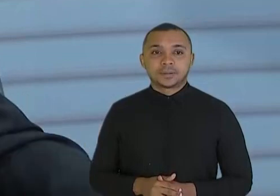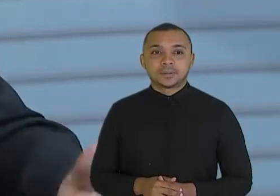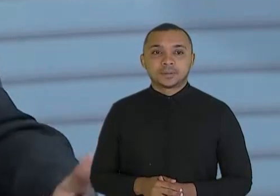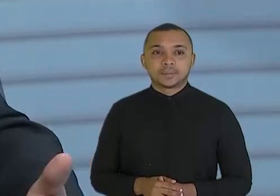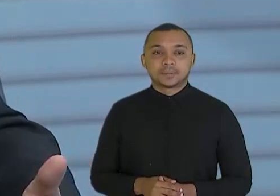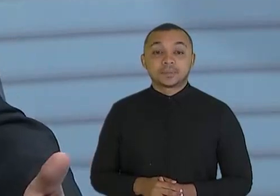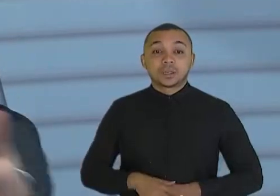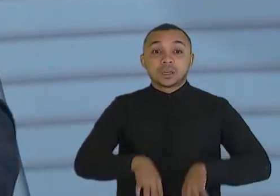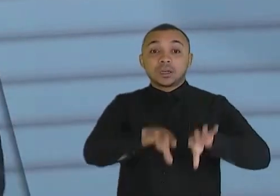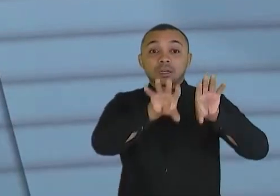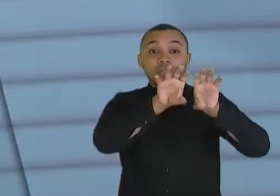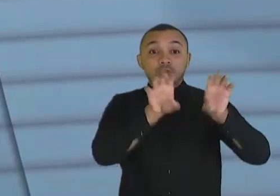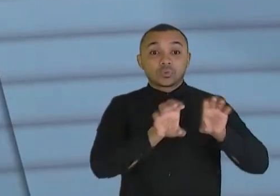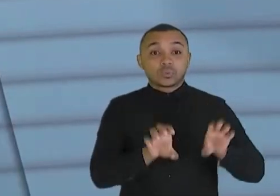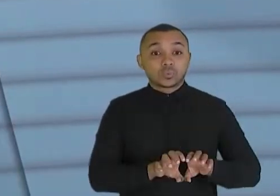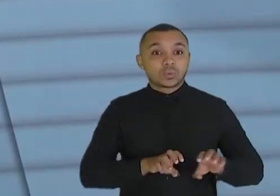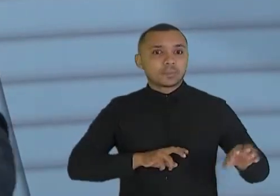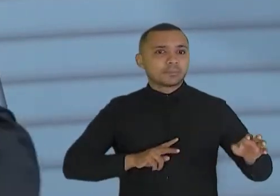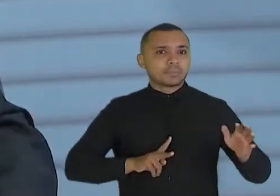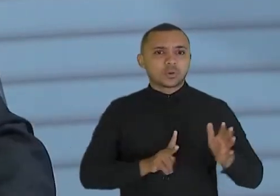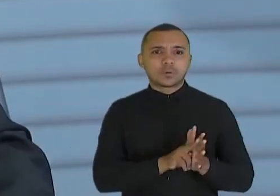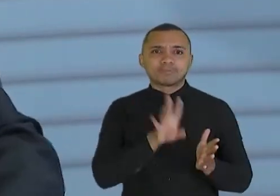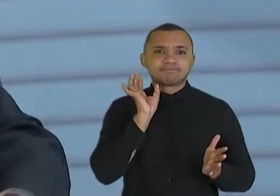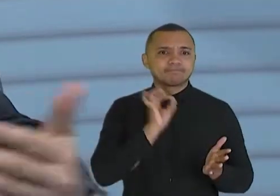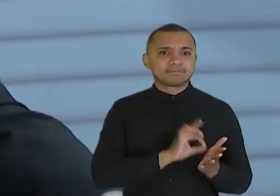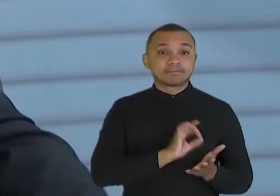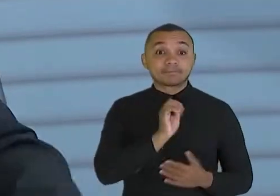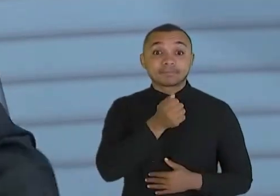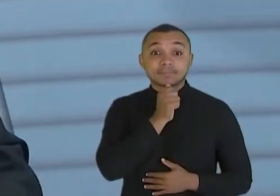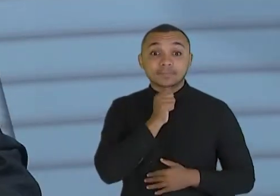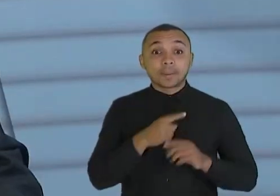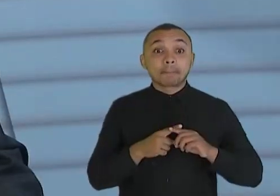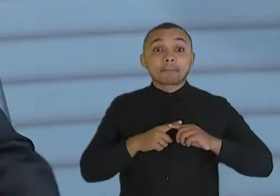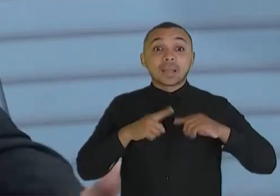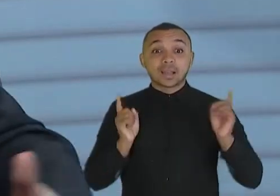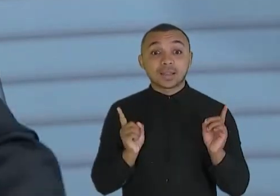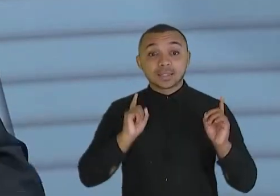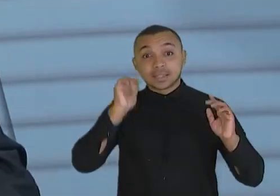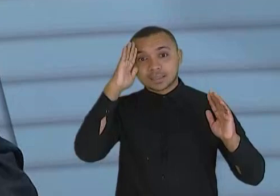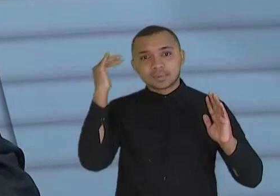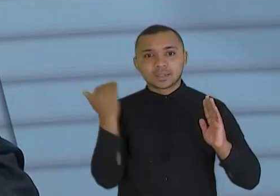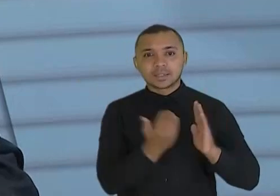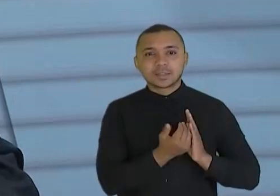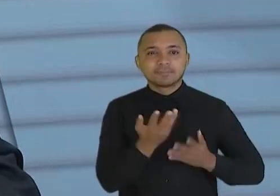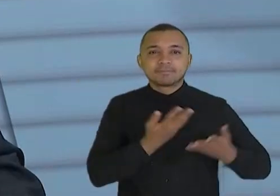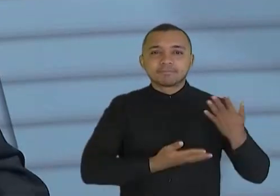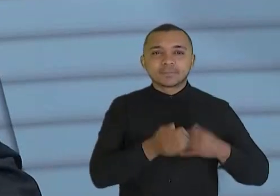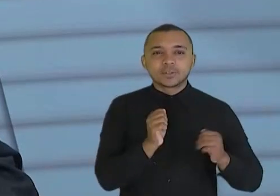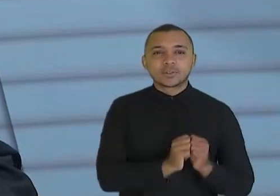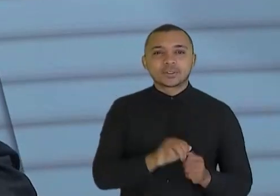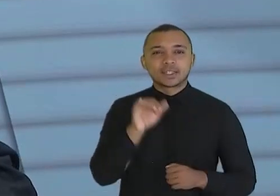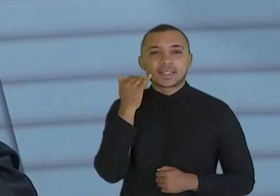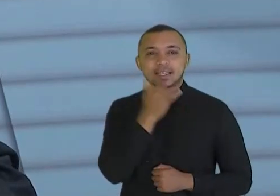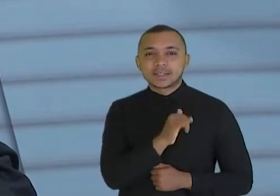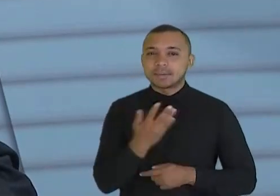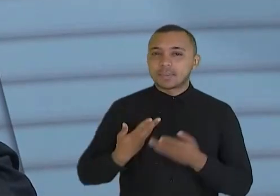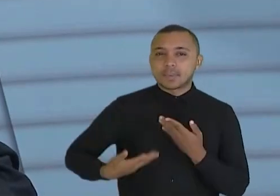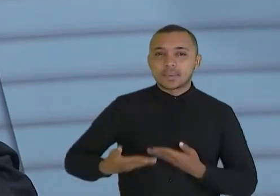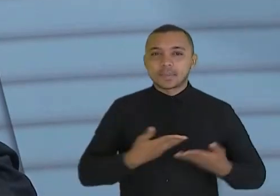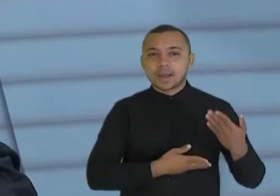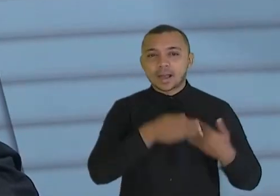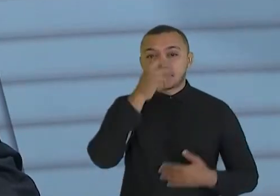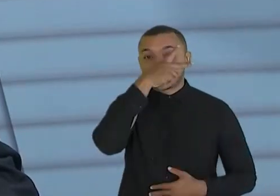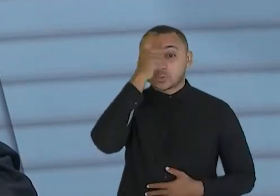a estrutura humana construída ali, mas em respeito e sinergia com o próprio meio ambiente, né? É